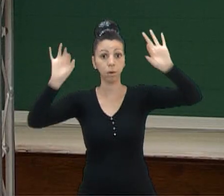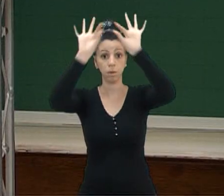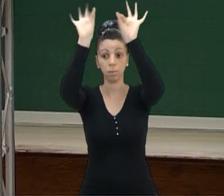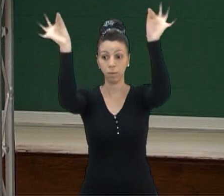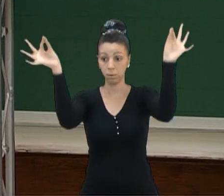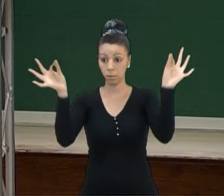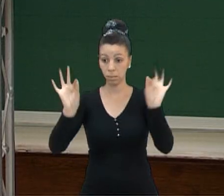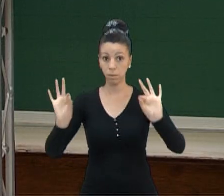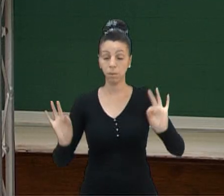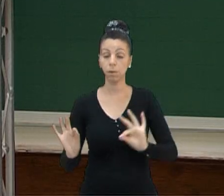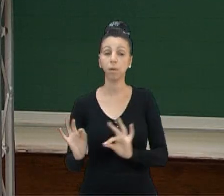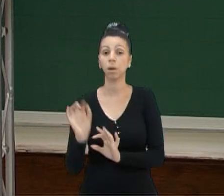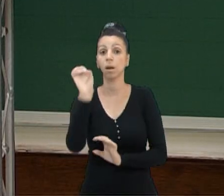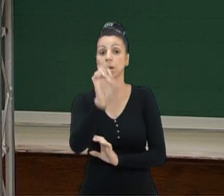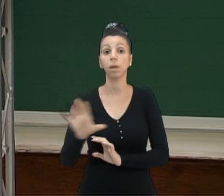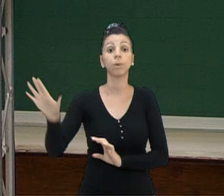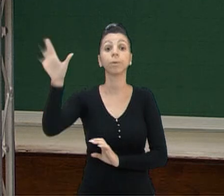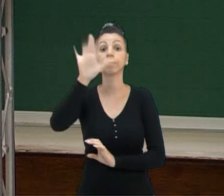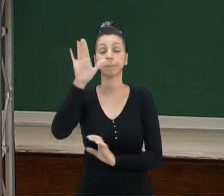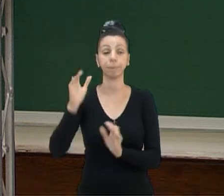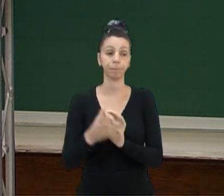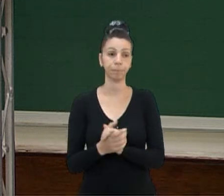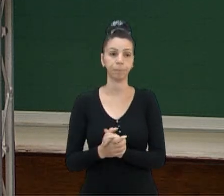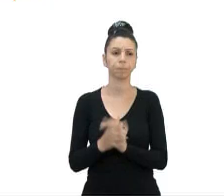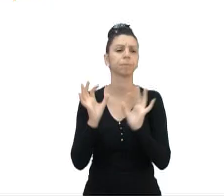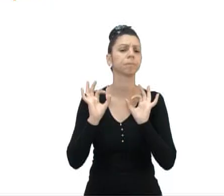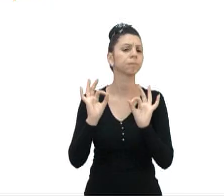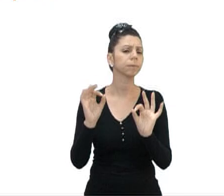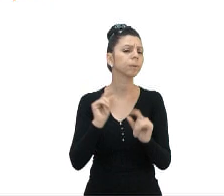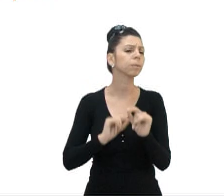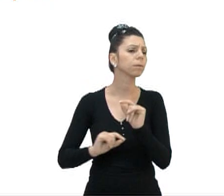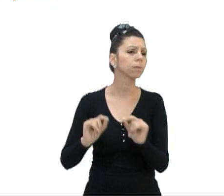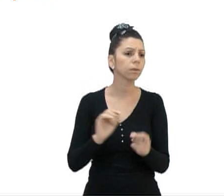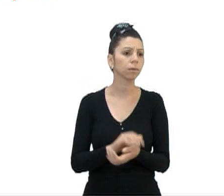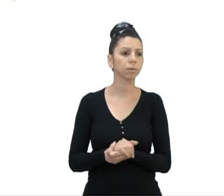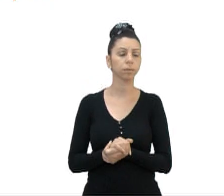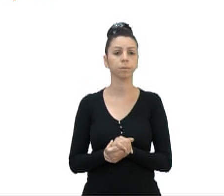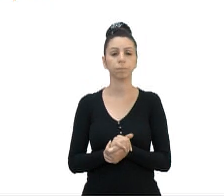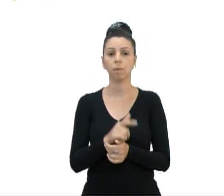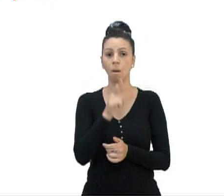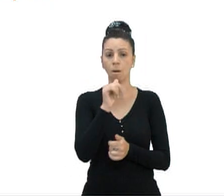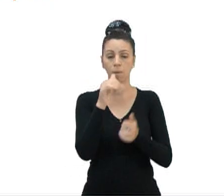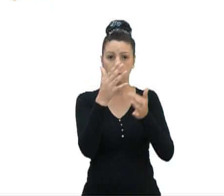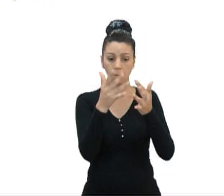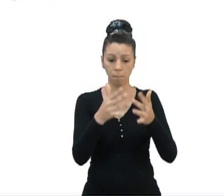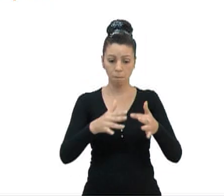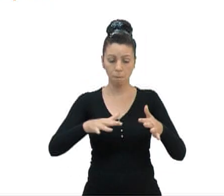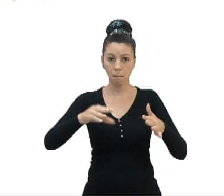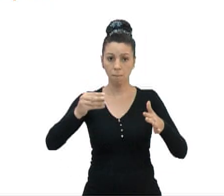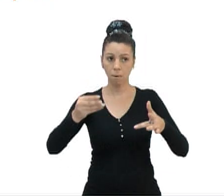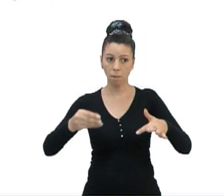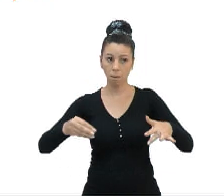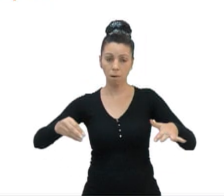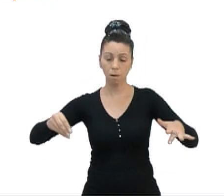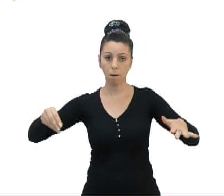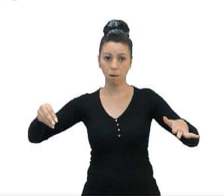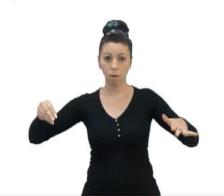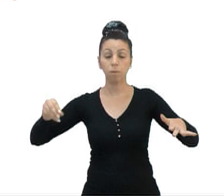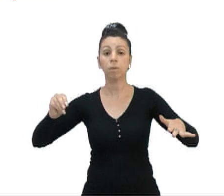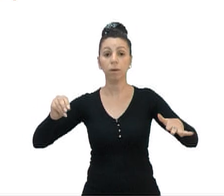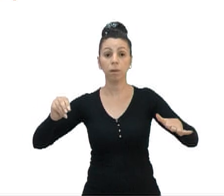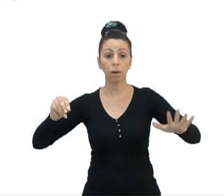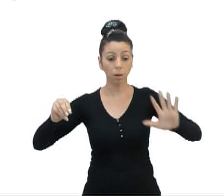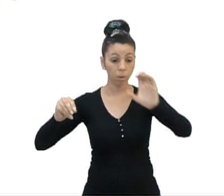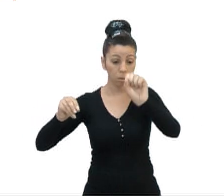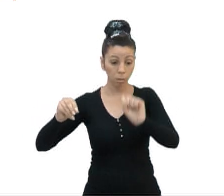europeus. Então, o que é correto afirmar em relação a isso? O mar Mediterrâneo banha o sul da Europa. Das alternativas que a